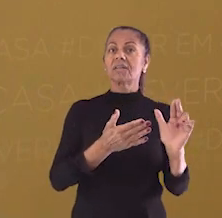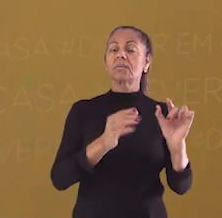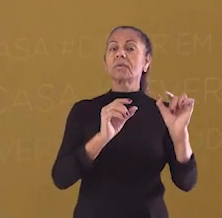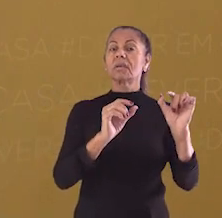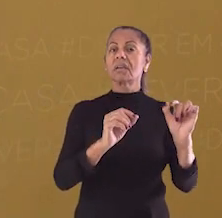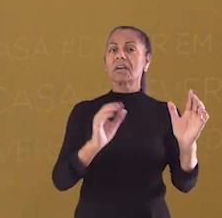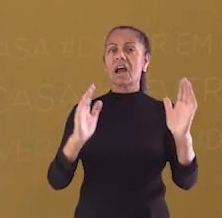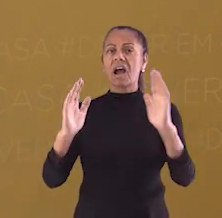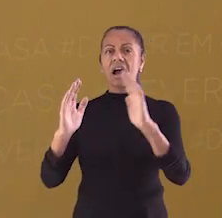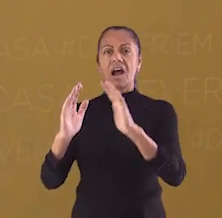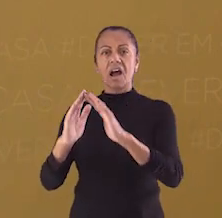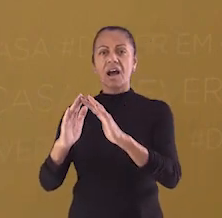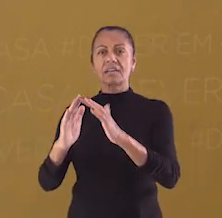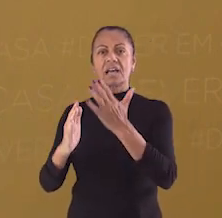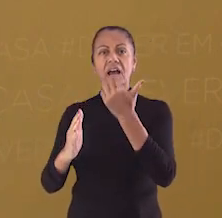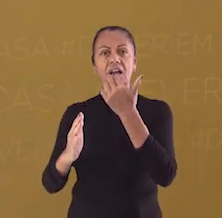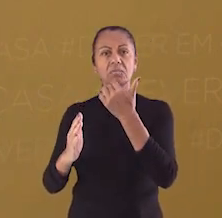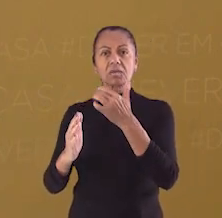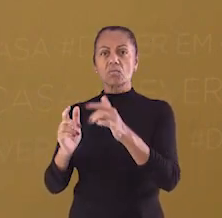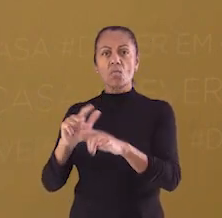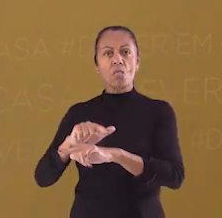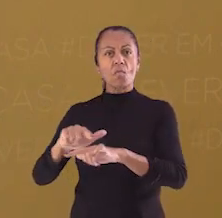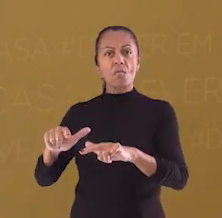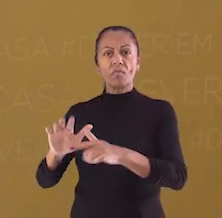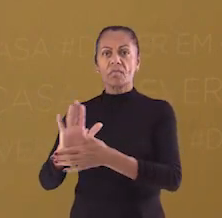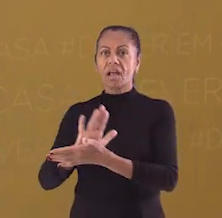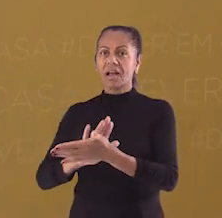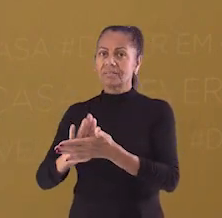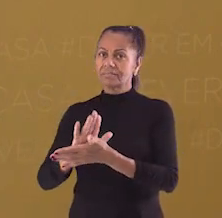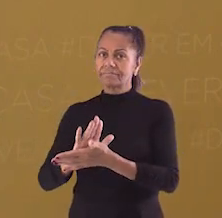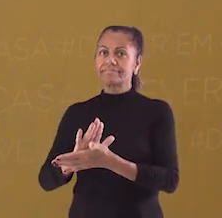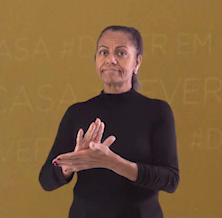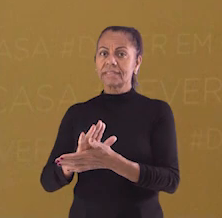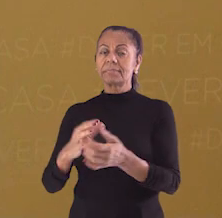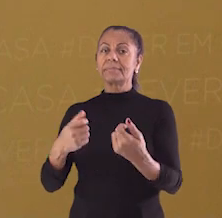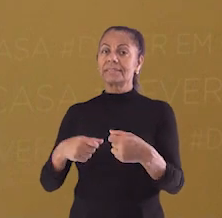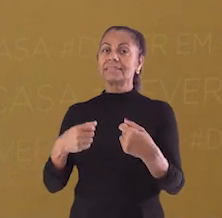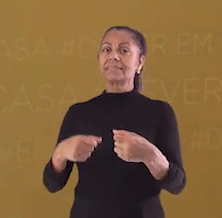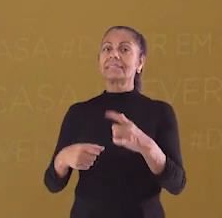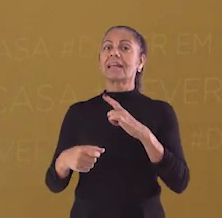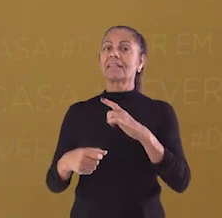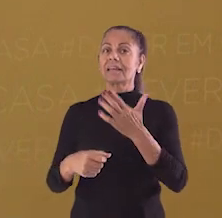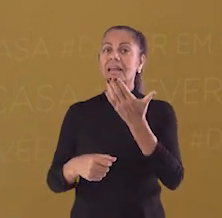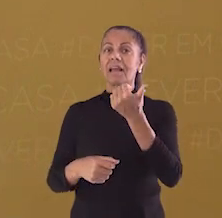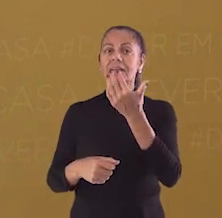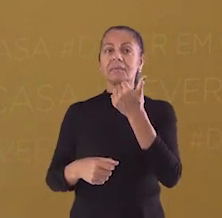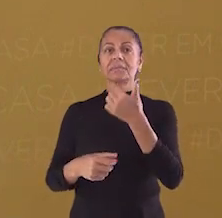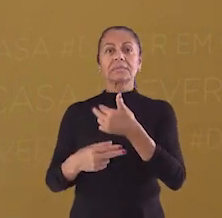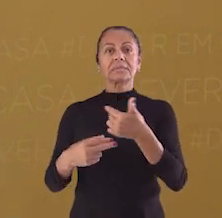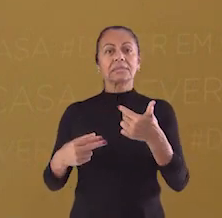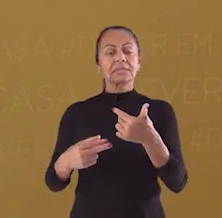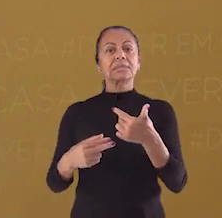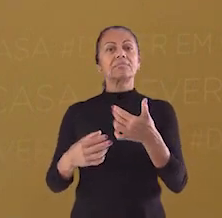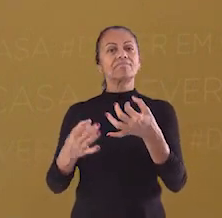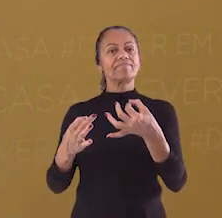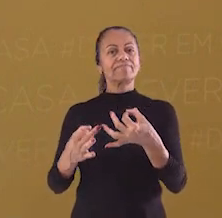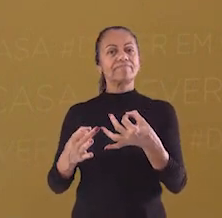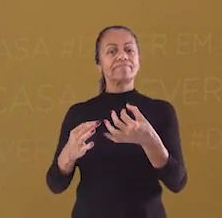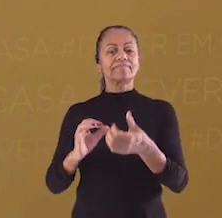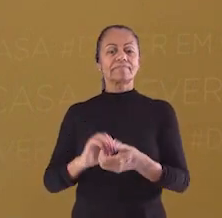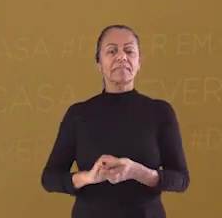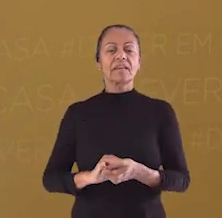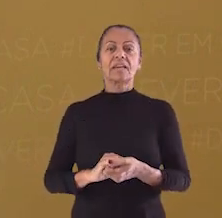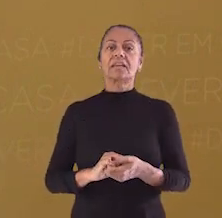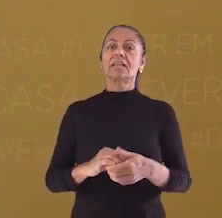inúmeras famílias e impede que essas pessoas tenham uma alimentação e desenvolvimento adequados. Então, vamos buscar entender a